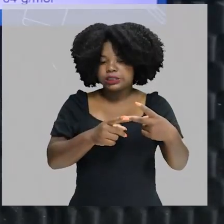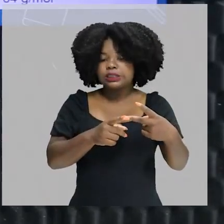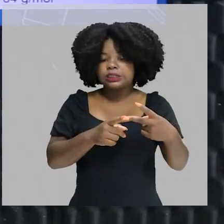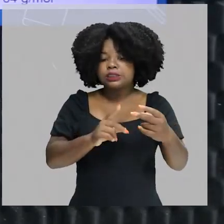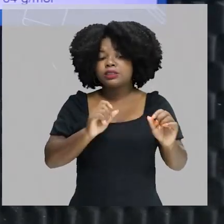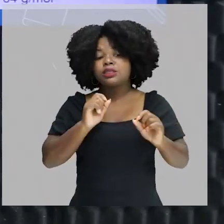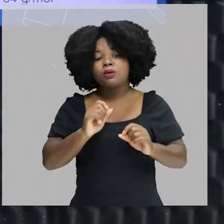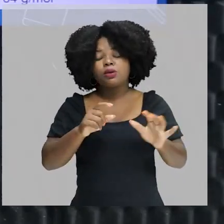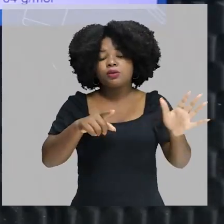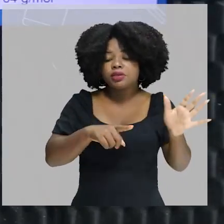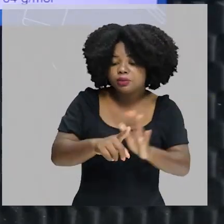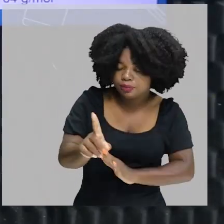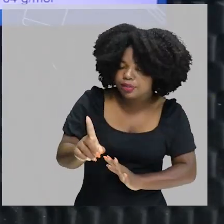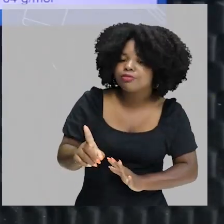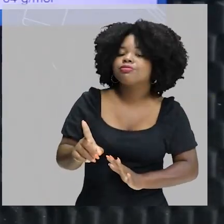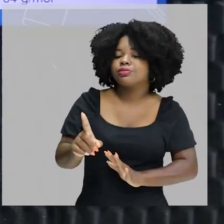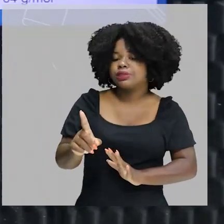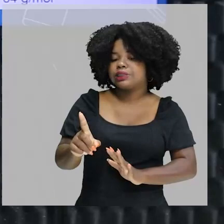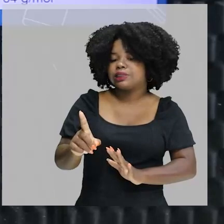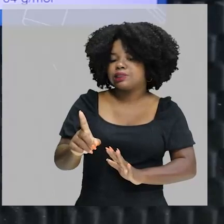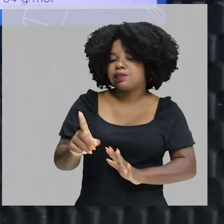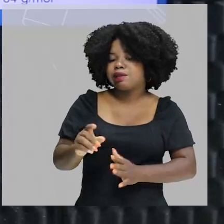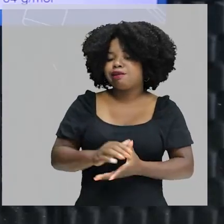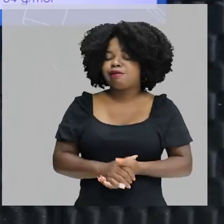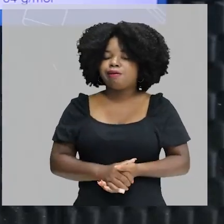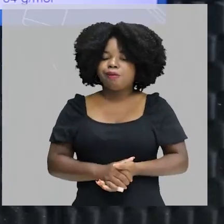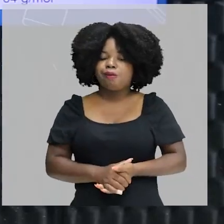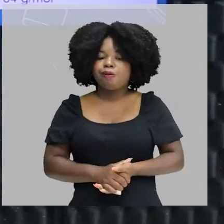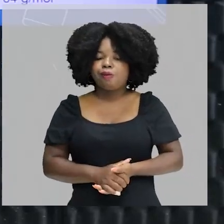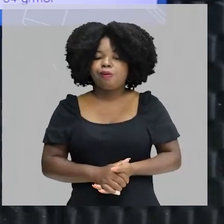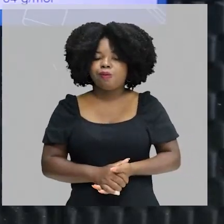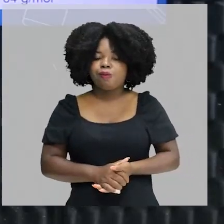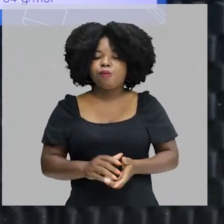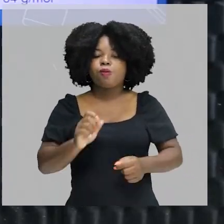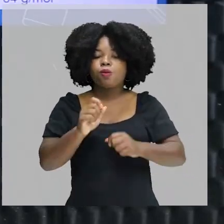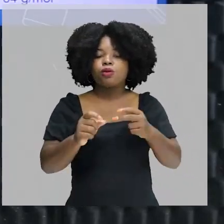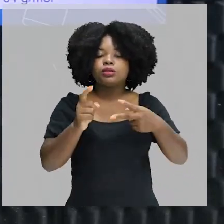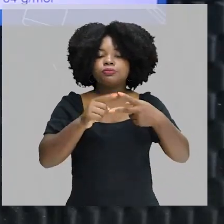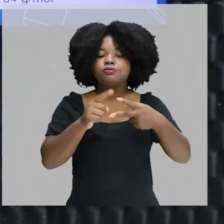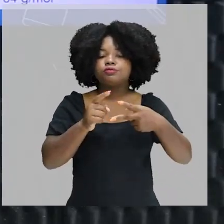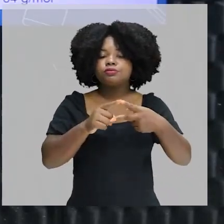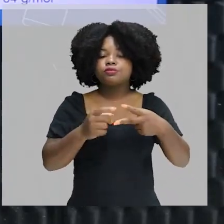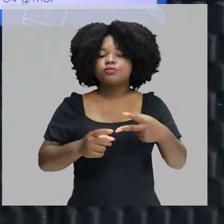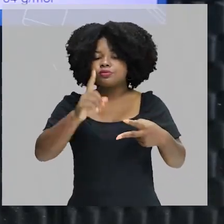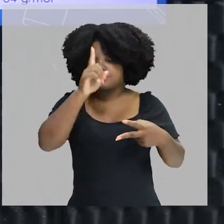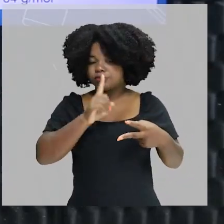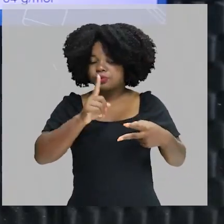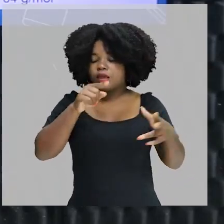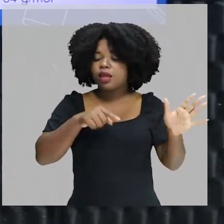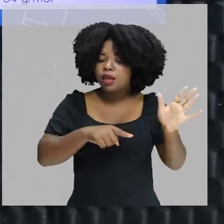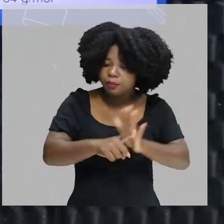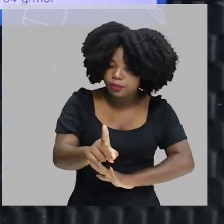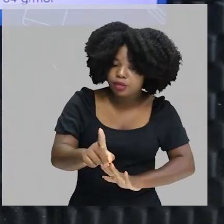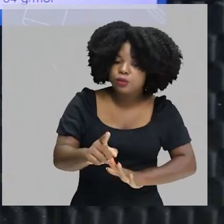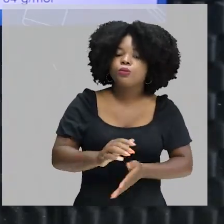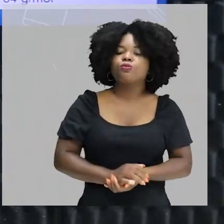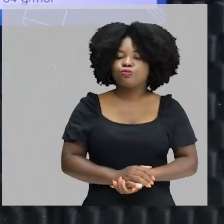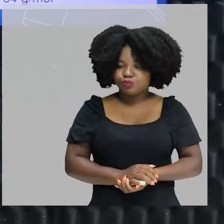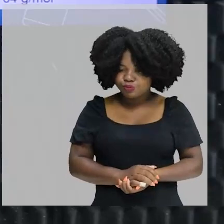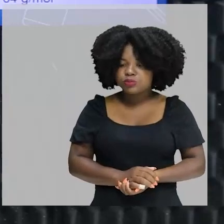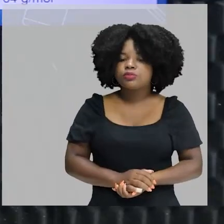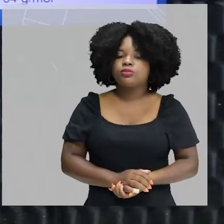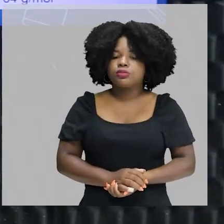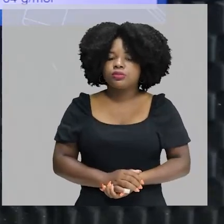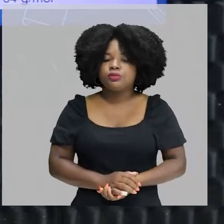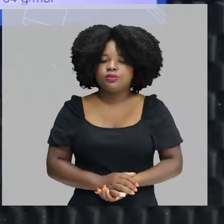nosso referencial, é o nosso norte. O que está em amarelo, turma, é a pergunta, justamente o que